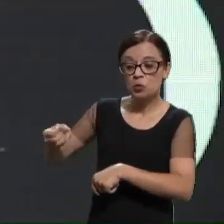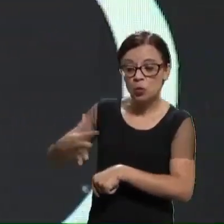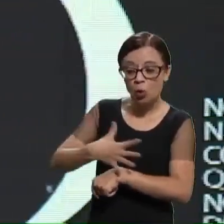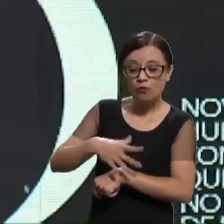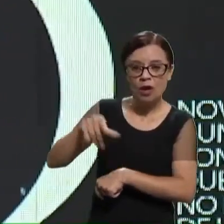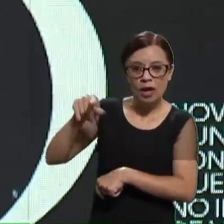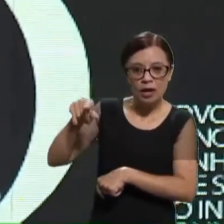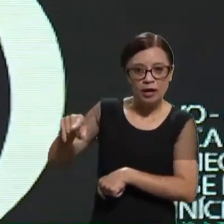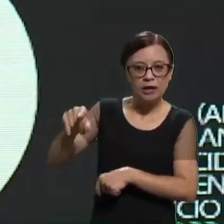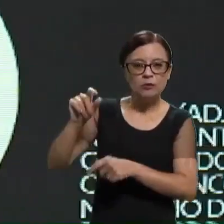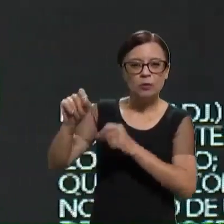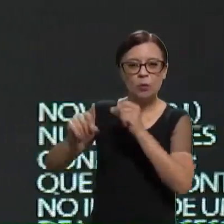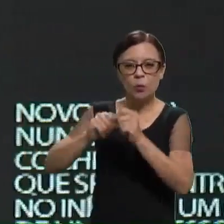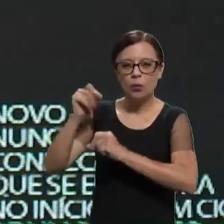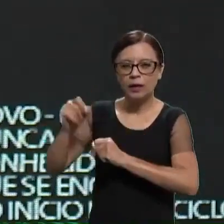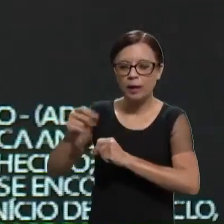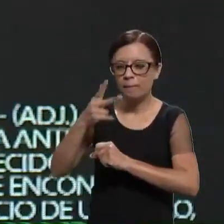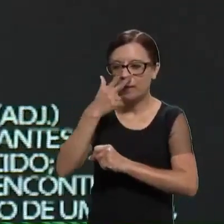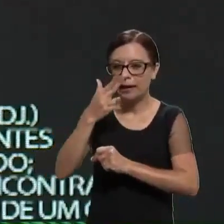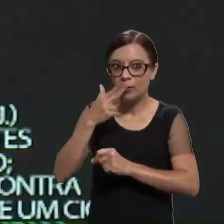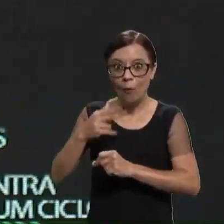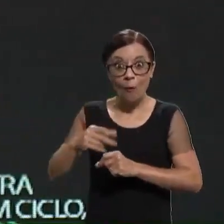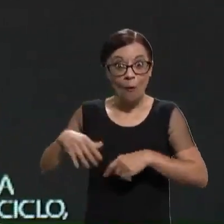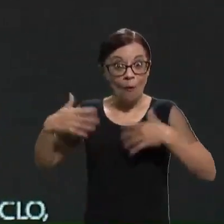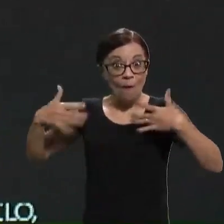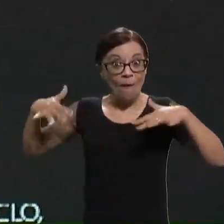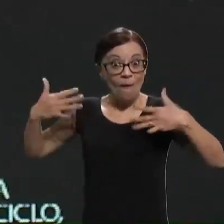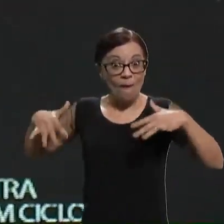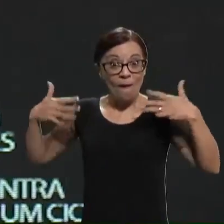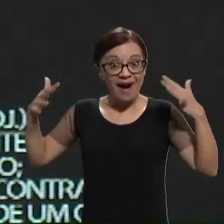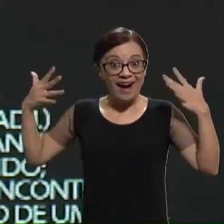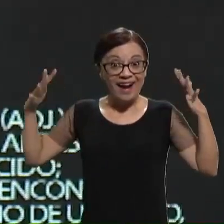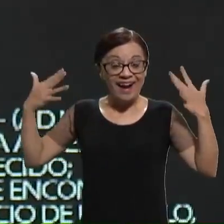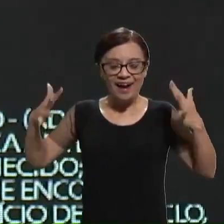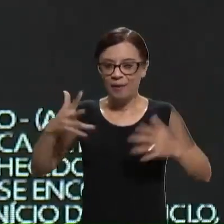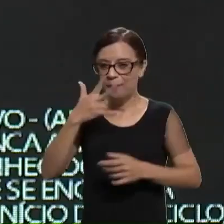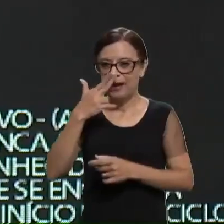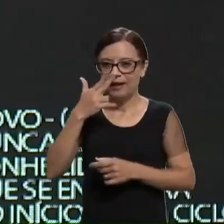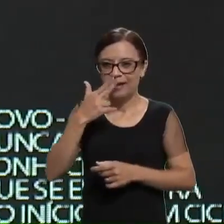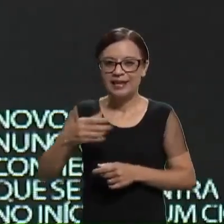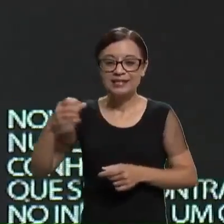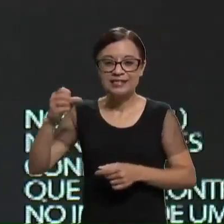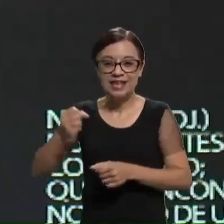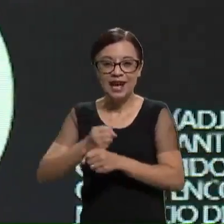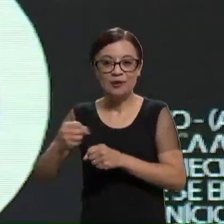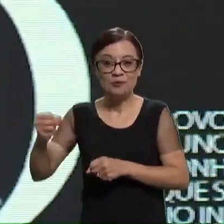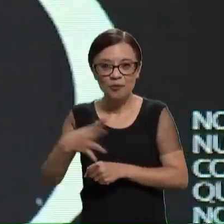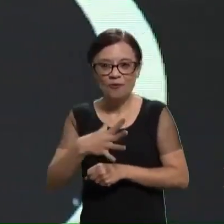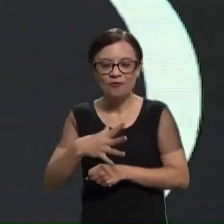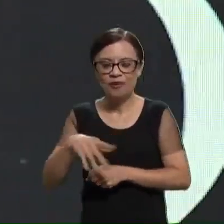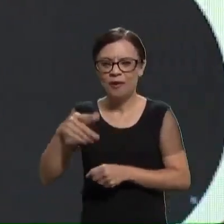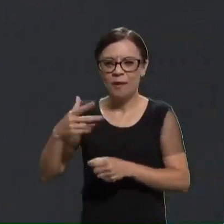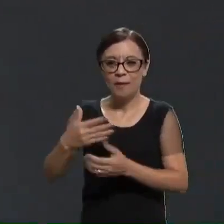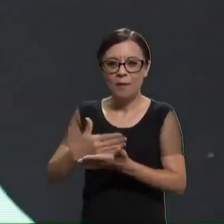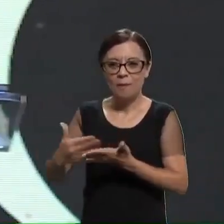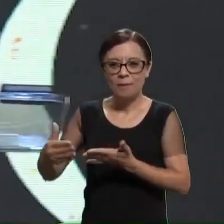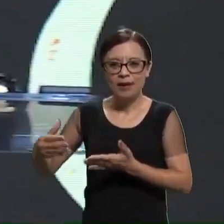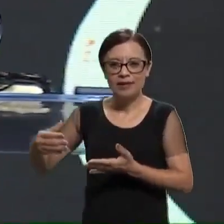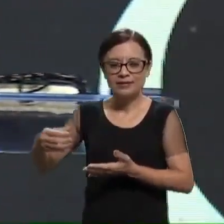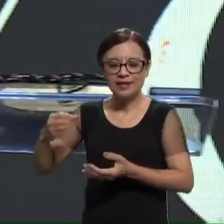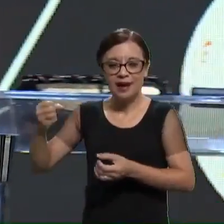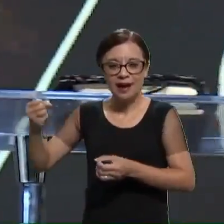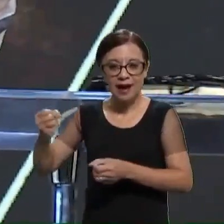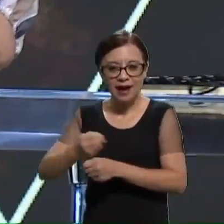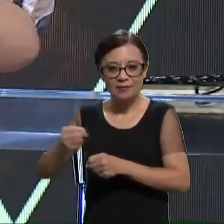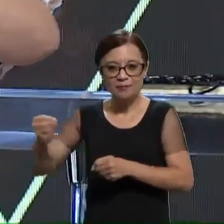novo, ele age como se fosse virada do ano. Quem entende o que é a virada do ano? Já começa, quando dá virada do ano,